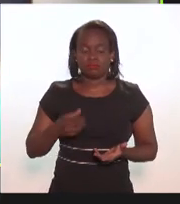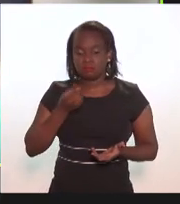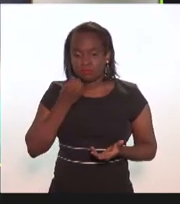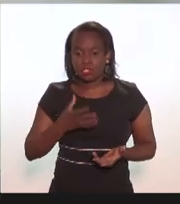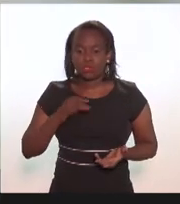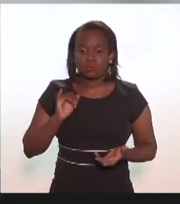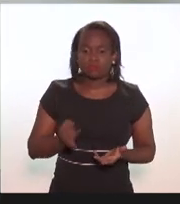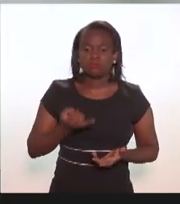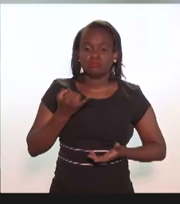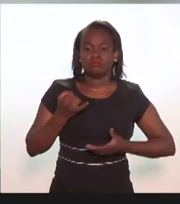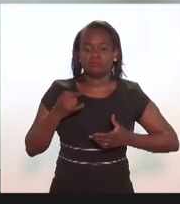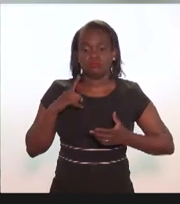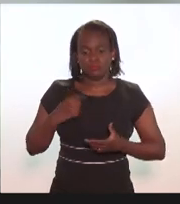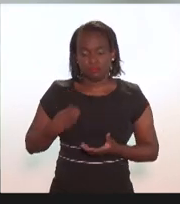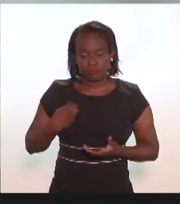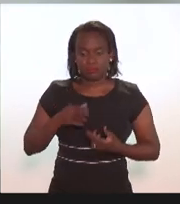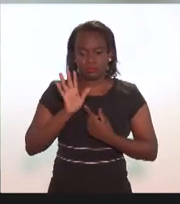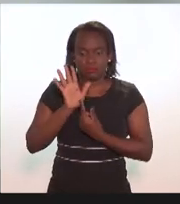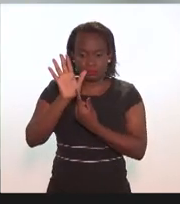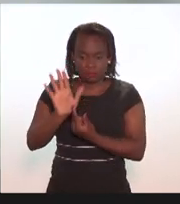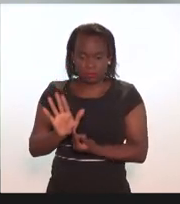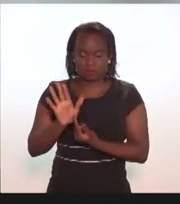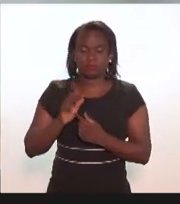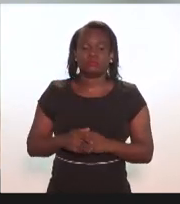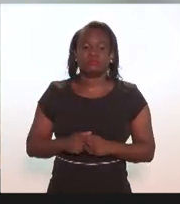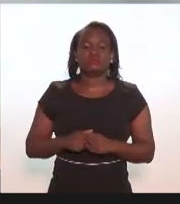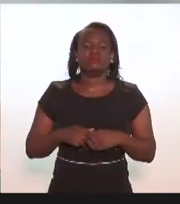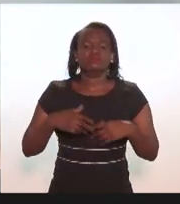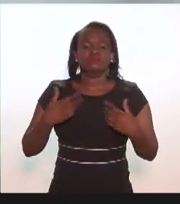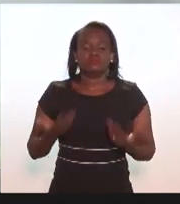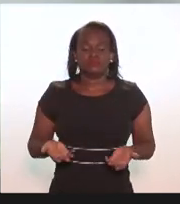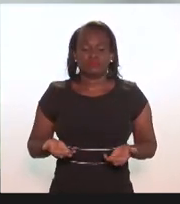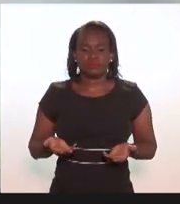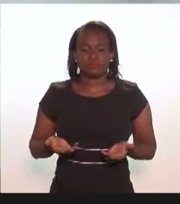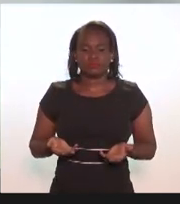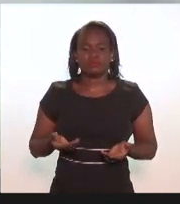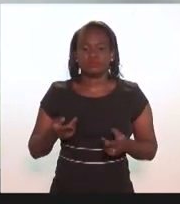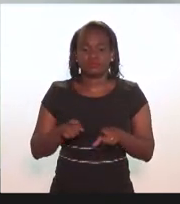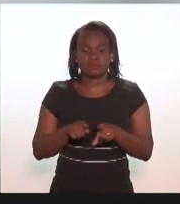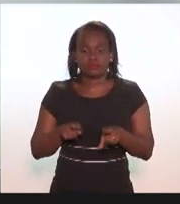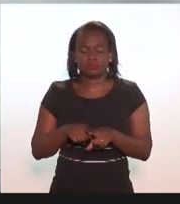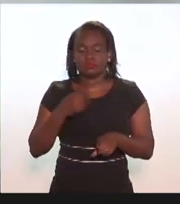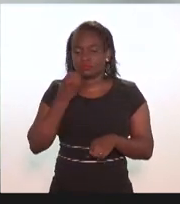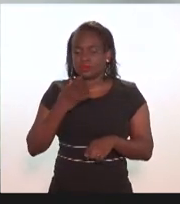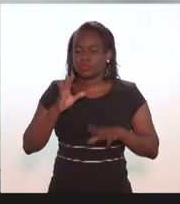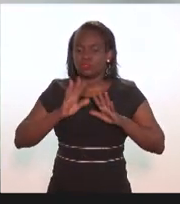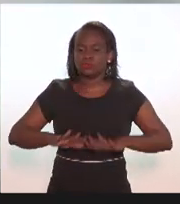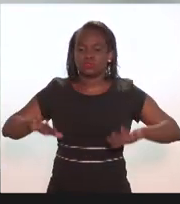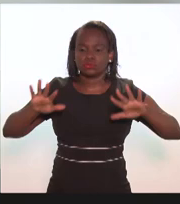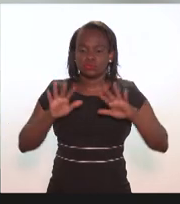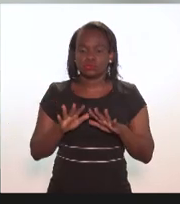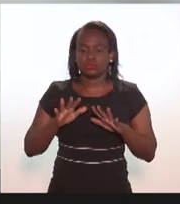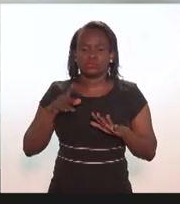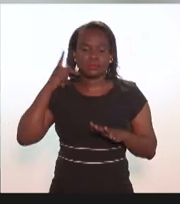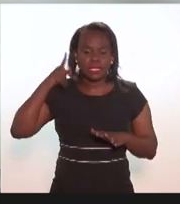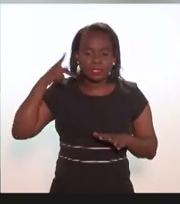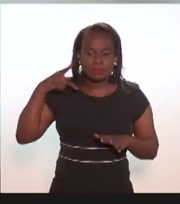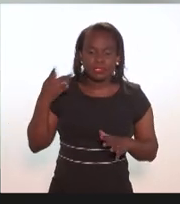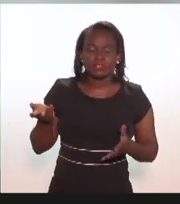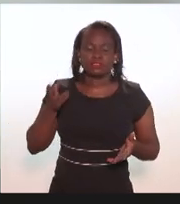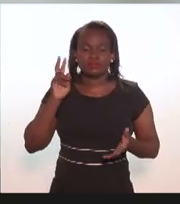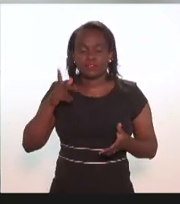oportuna a sua apresentação e foi bom para todo o parlamento,